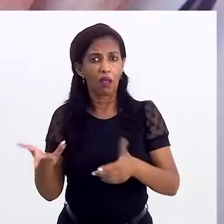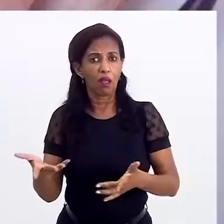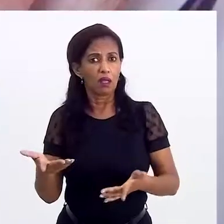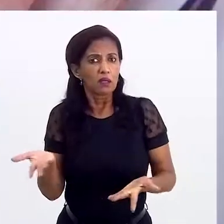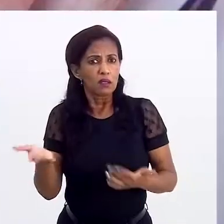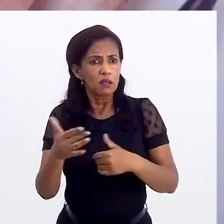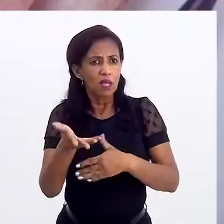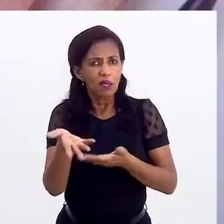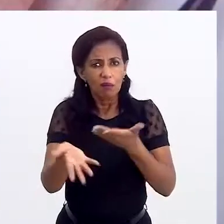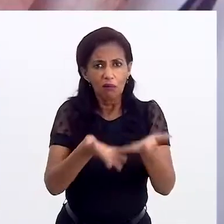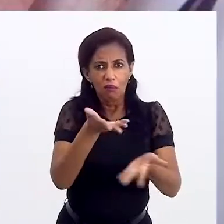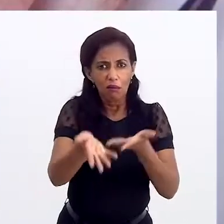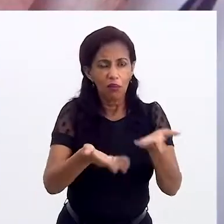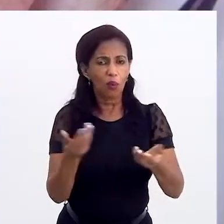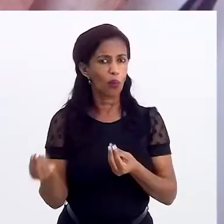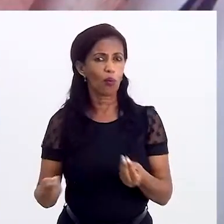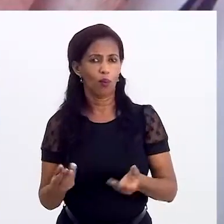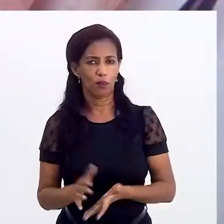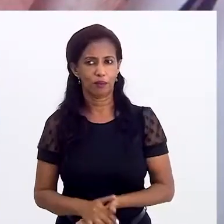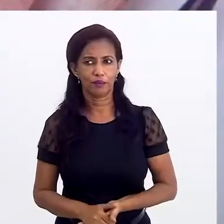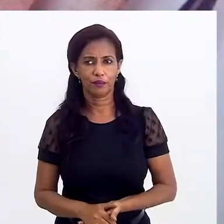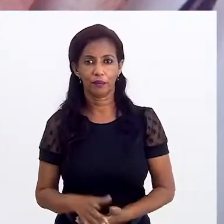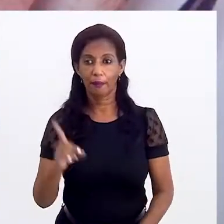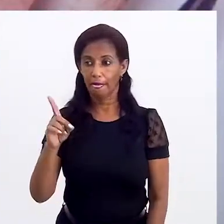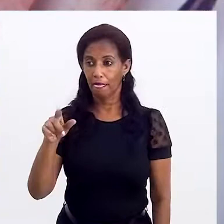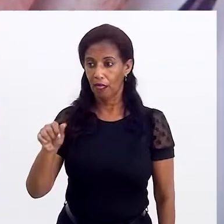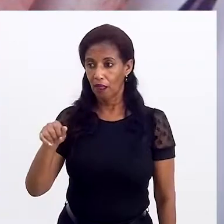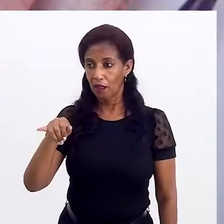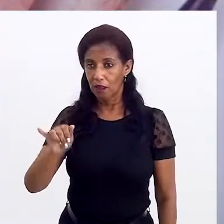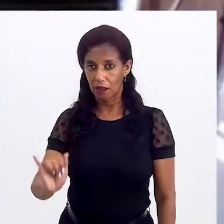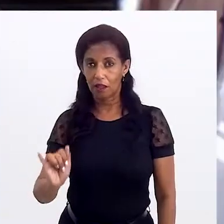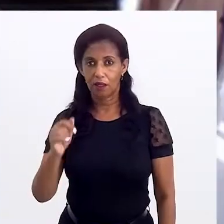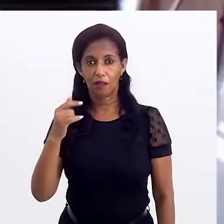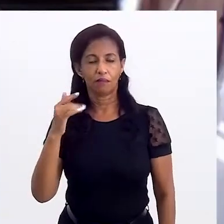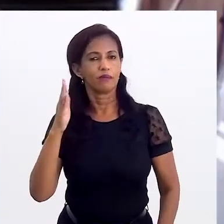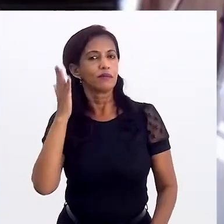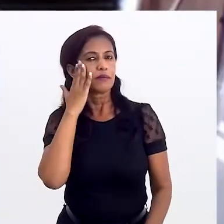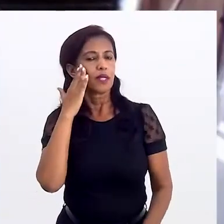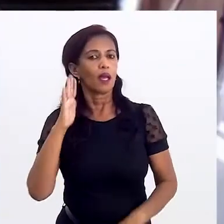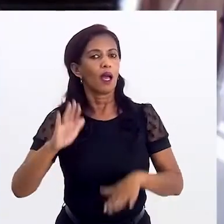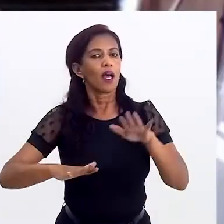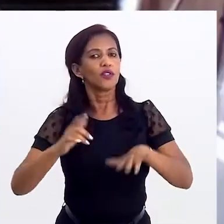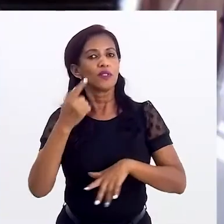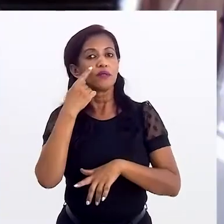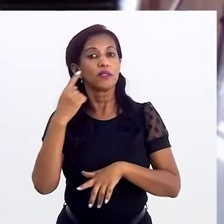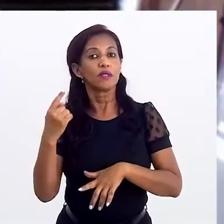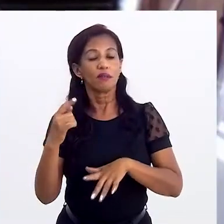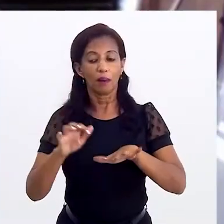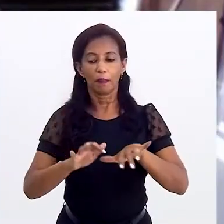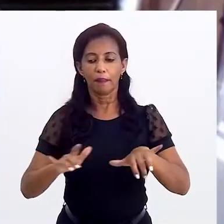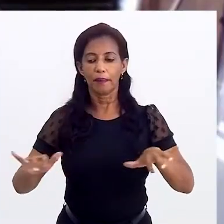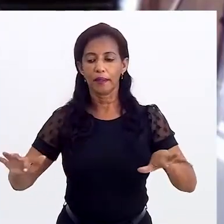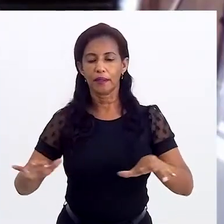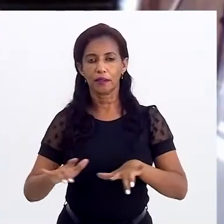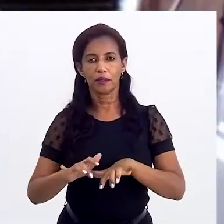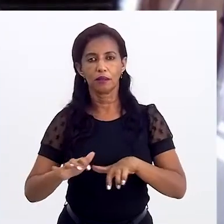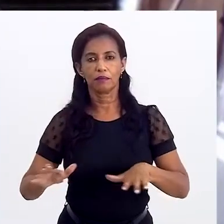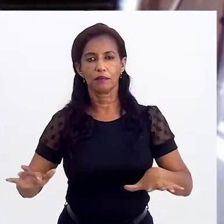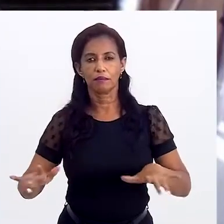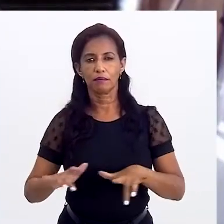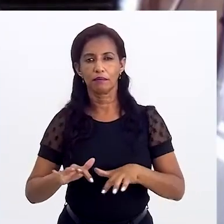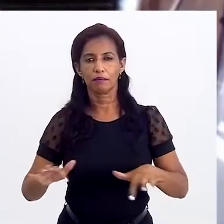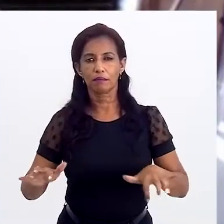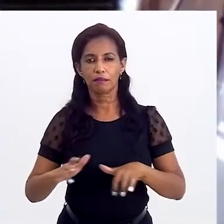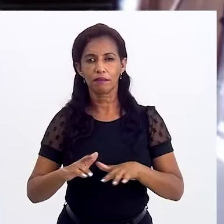aprende. Sem afetividade fica complicado. Dani, você sabe que às vezes você vê um grande pianista, um grande